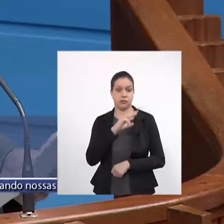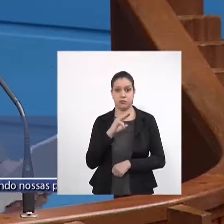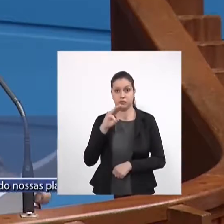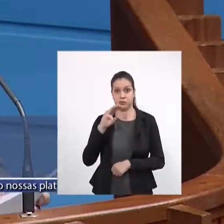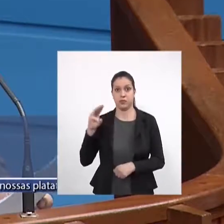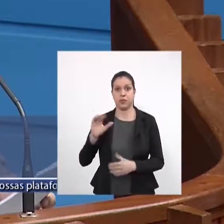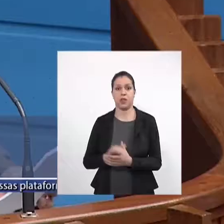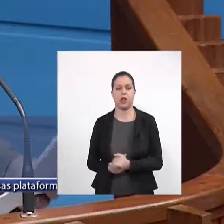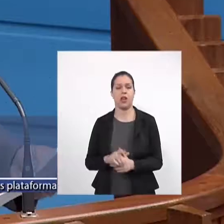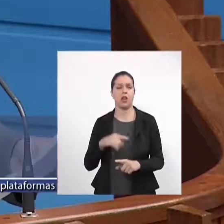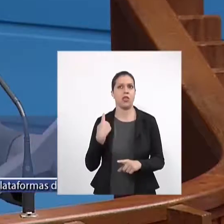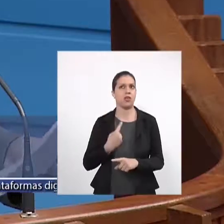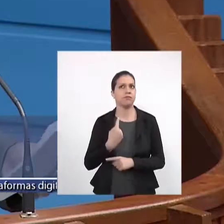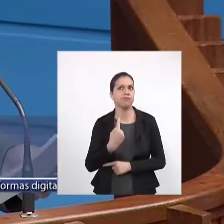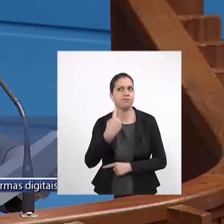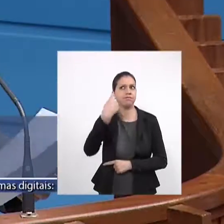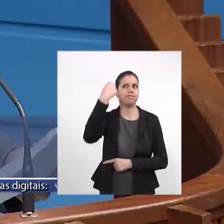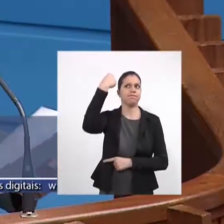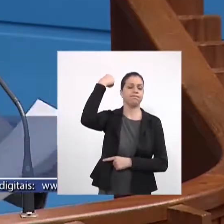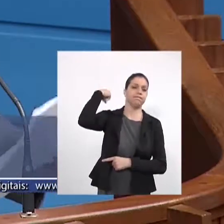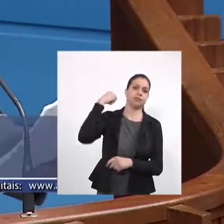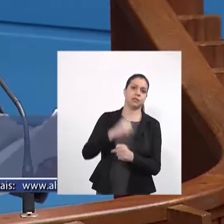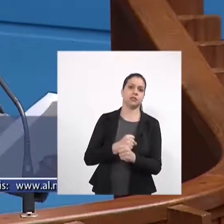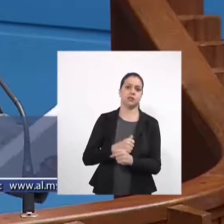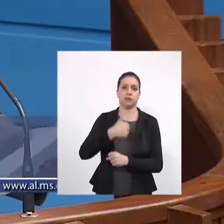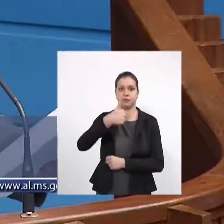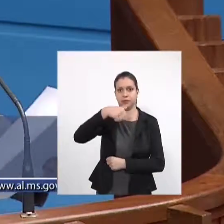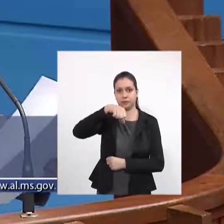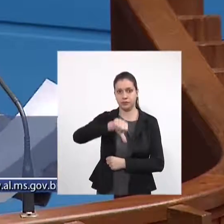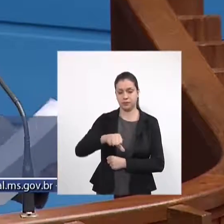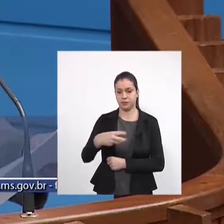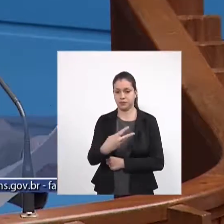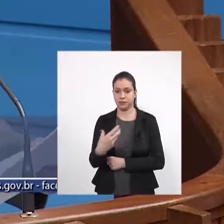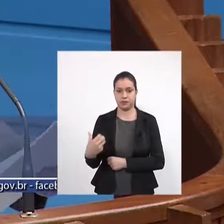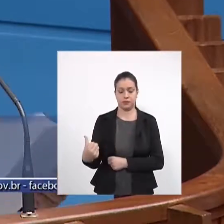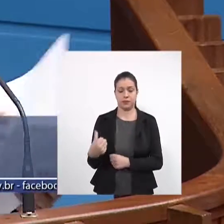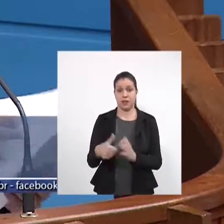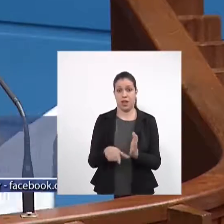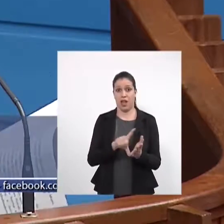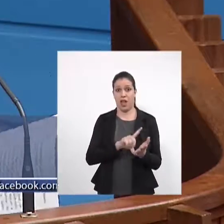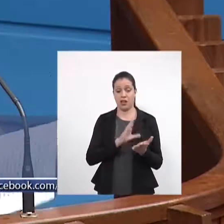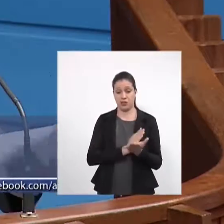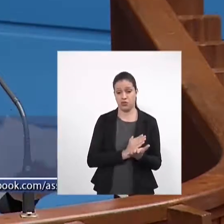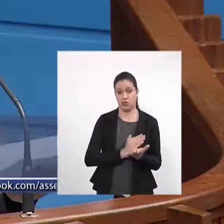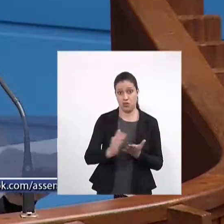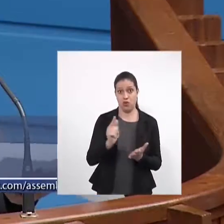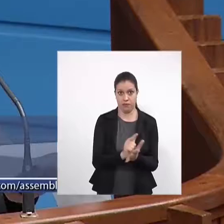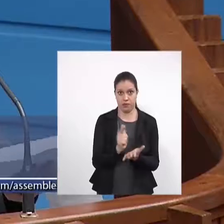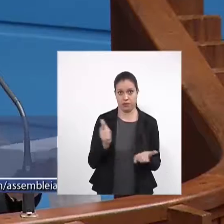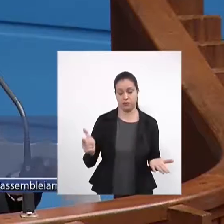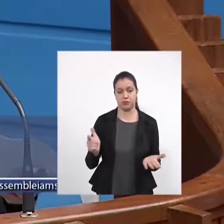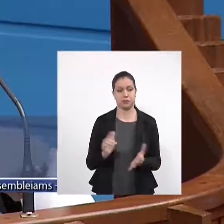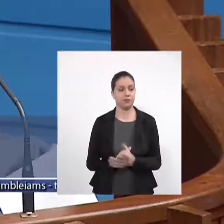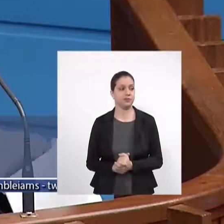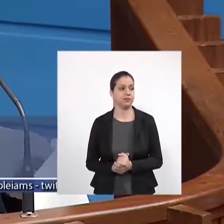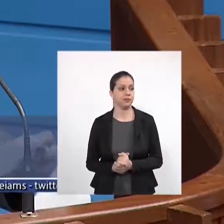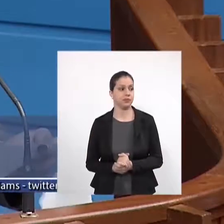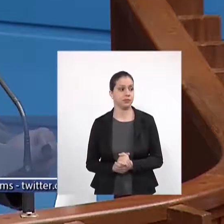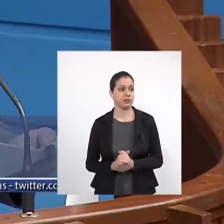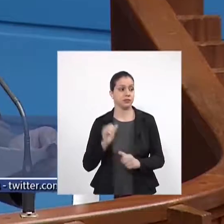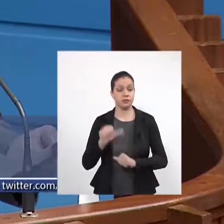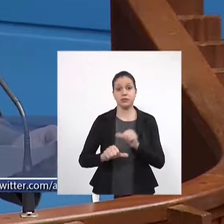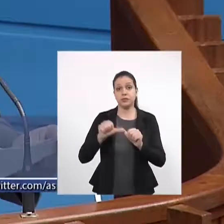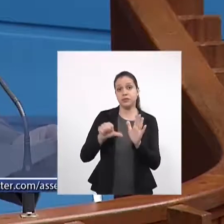a 1936, bem antes do nascimento do jornal, que se transformou no